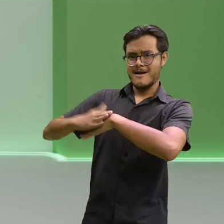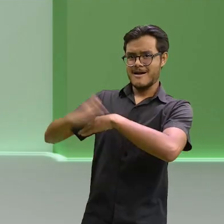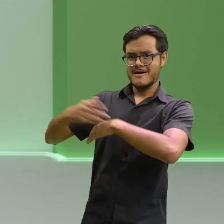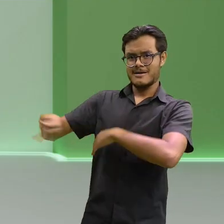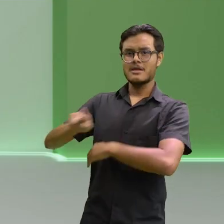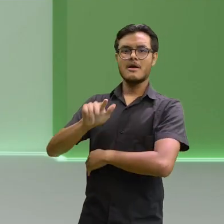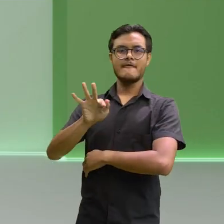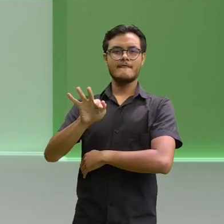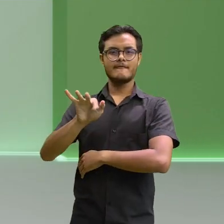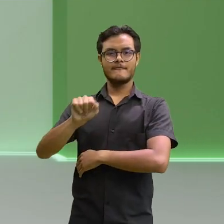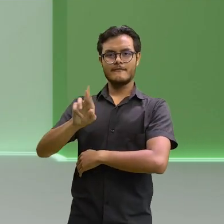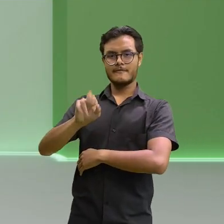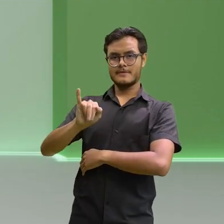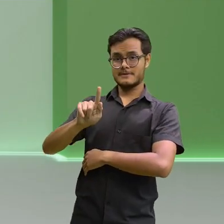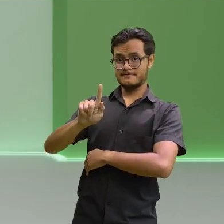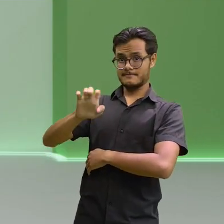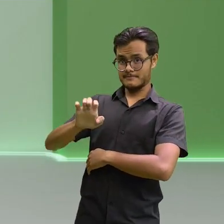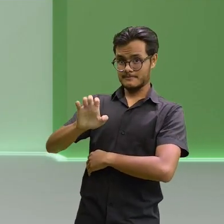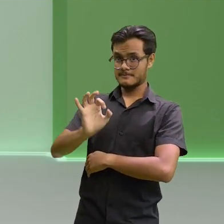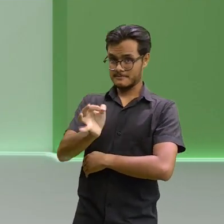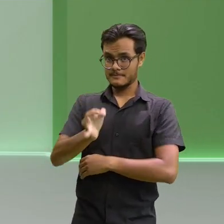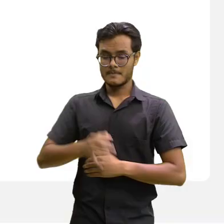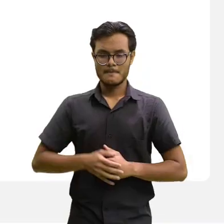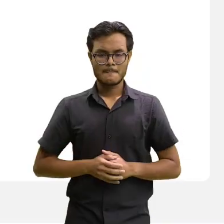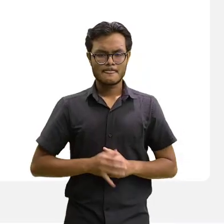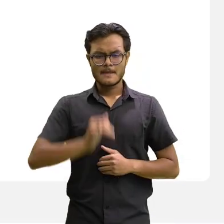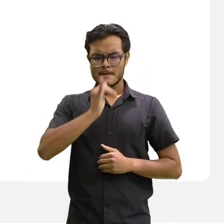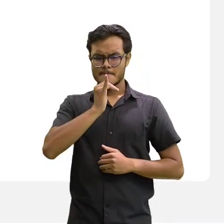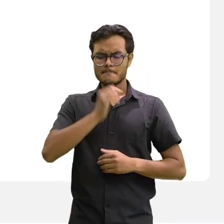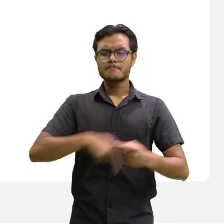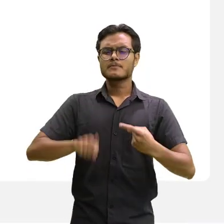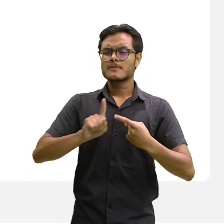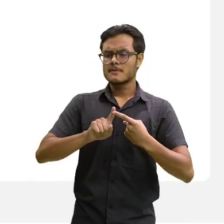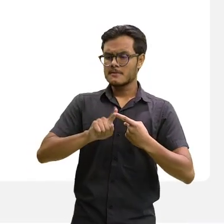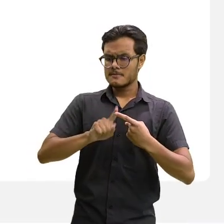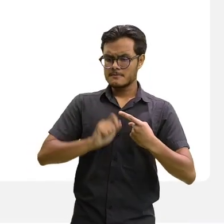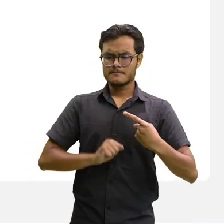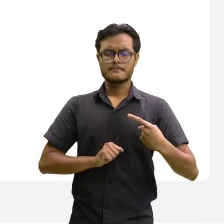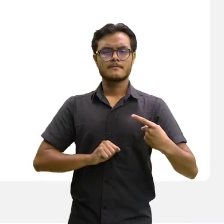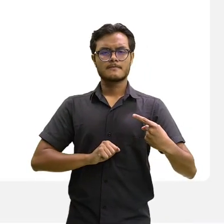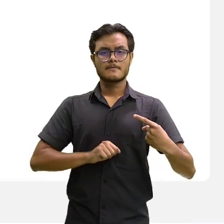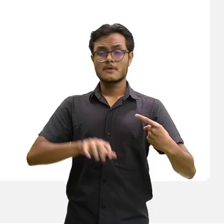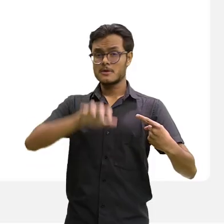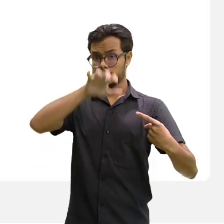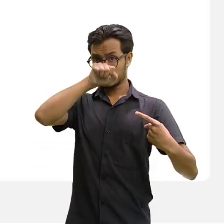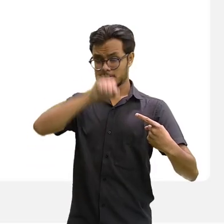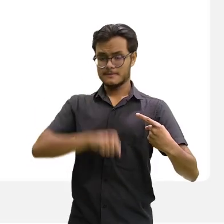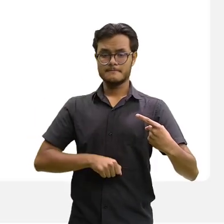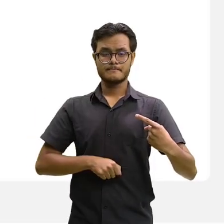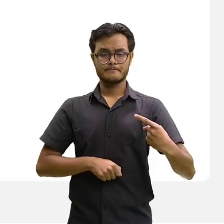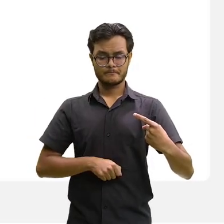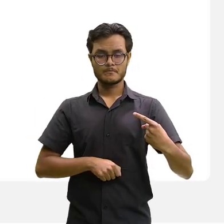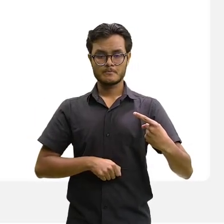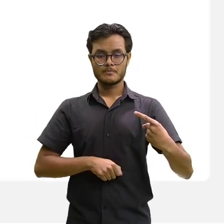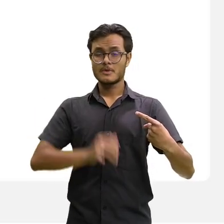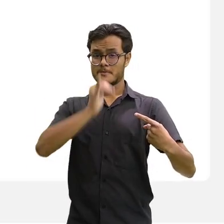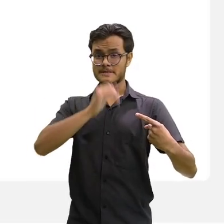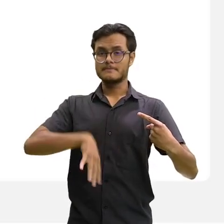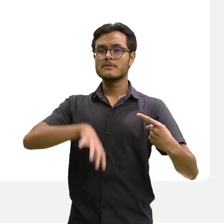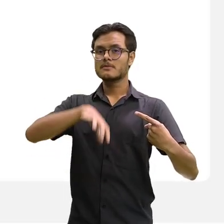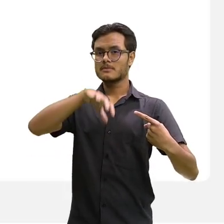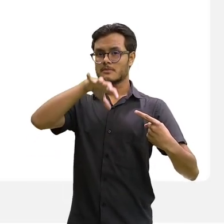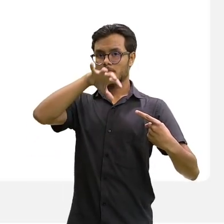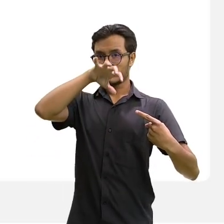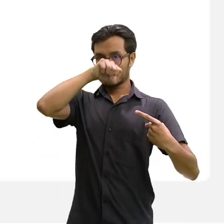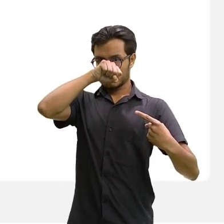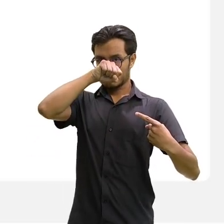mecânica que nós vamos ver, beleza? Primeira coisa, respiração, acompanhe comigo. Quando você está